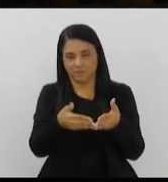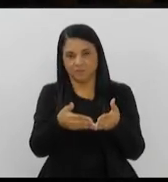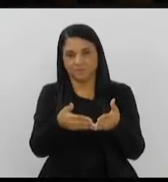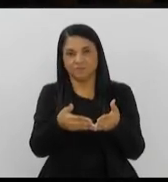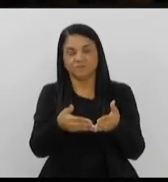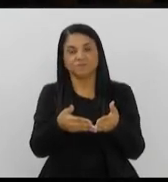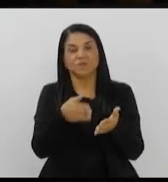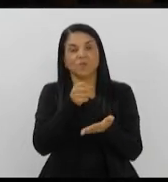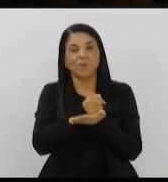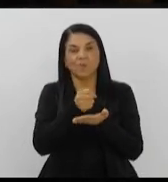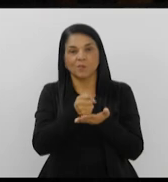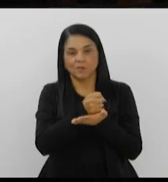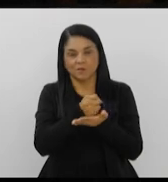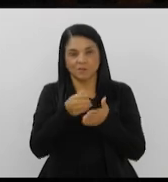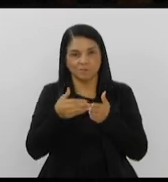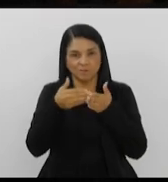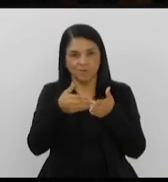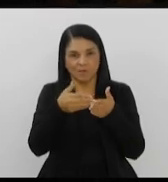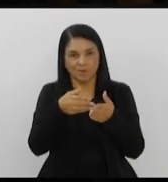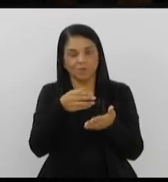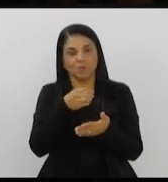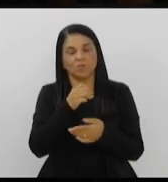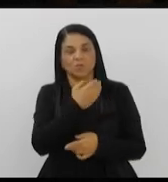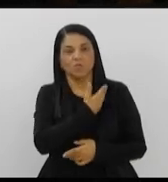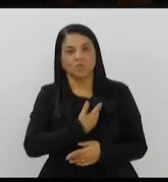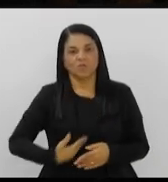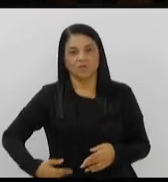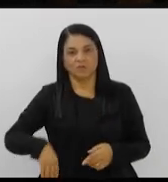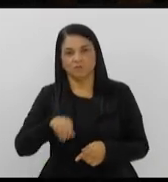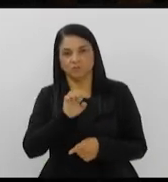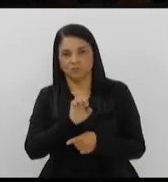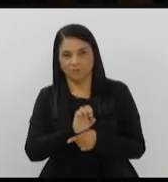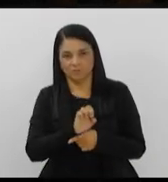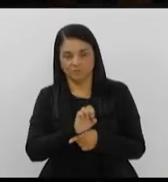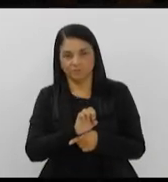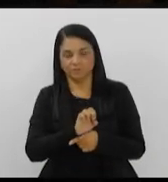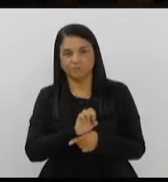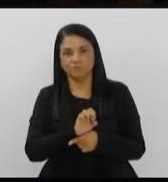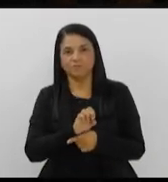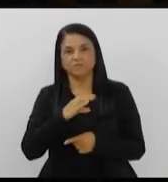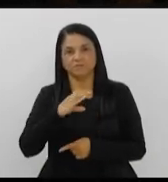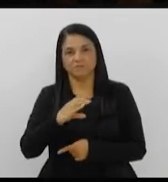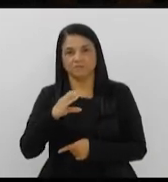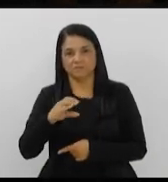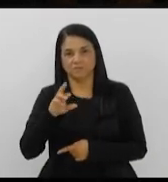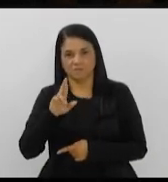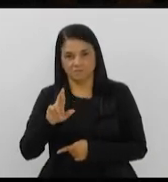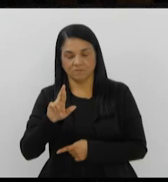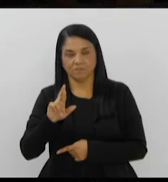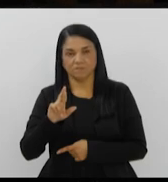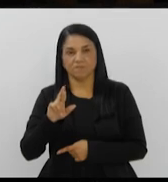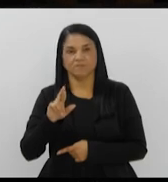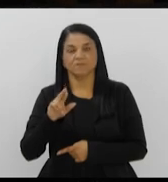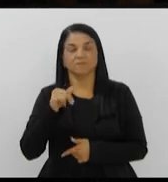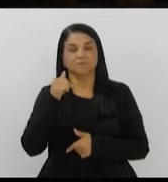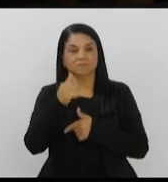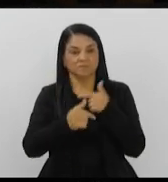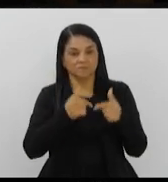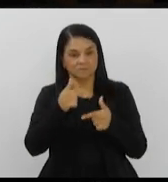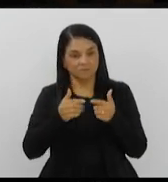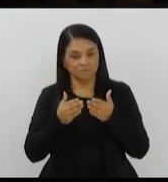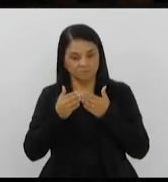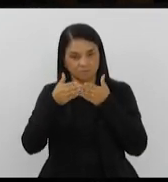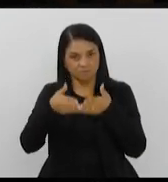O contrato de barcas com o governo do Estado, a CCR com o governo do Estado, para prestar serviço e fazer a